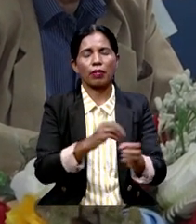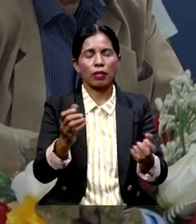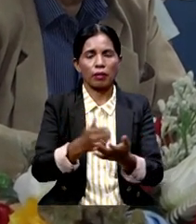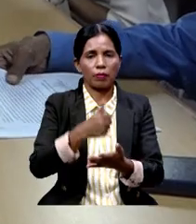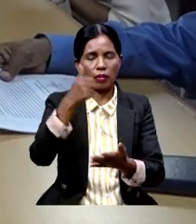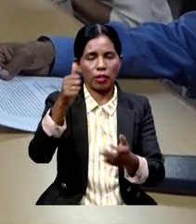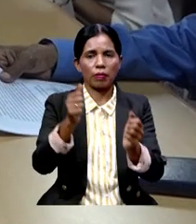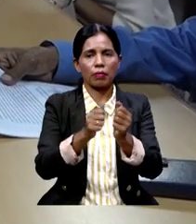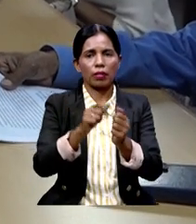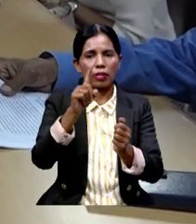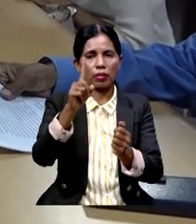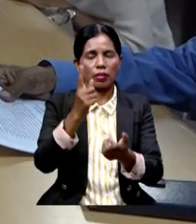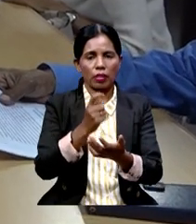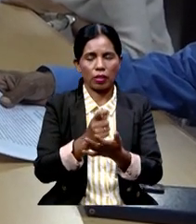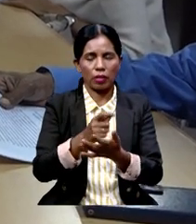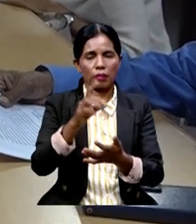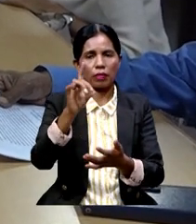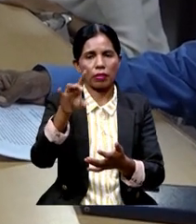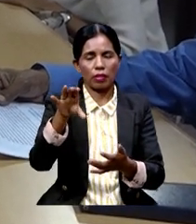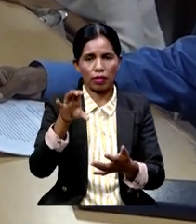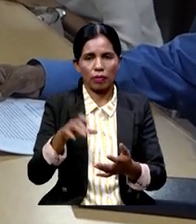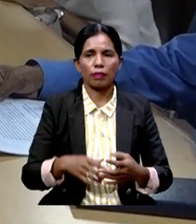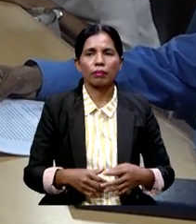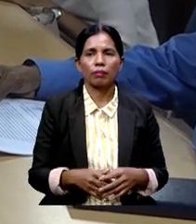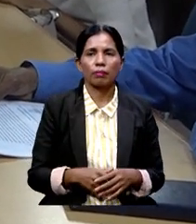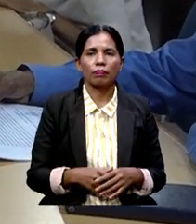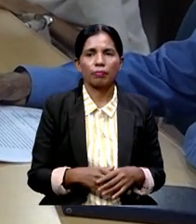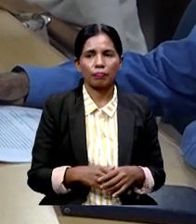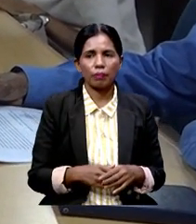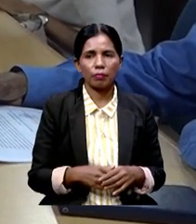creio ide ato sito resi. Dilma Suzeti, Luciano Amaral, GMN.